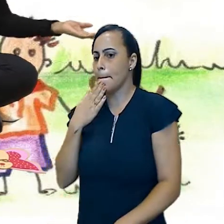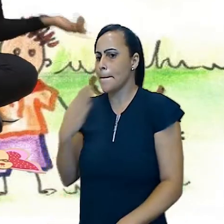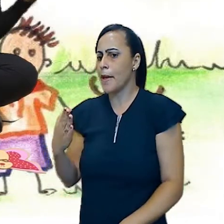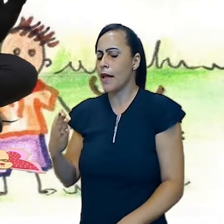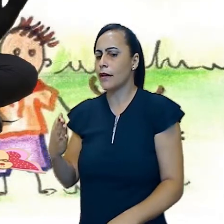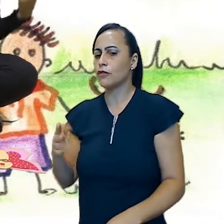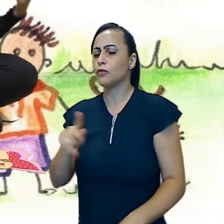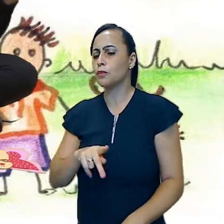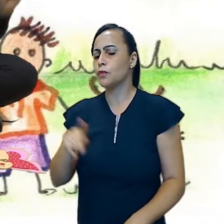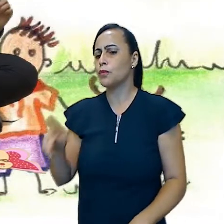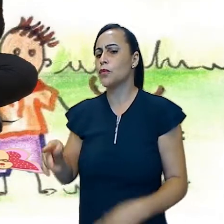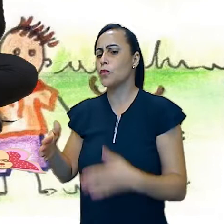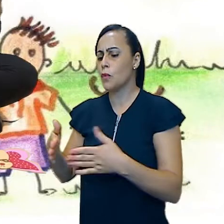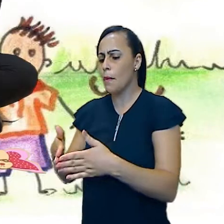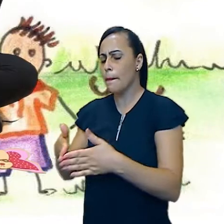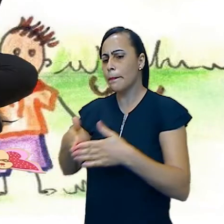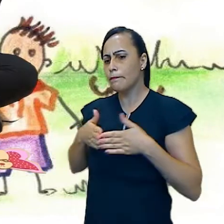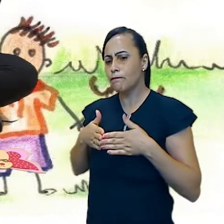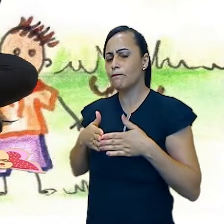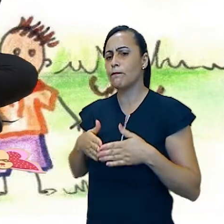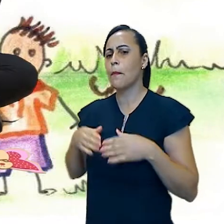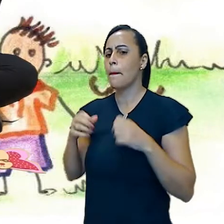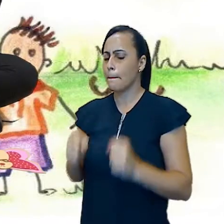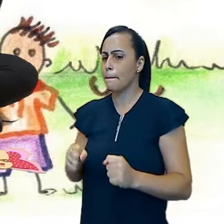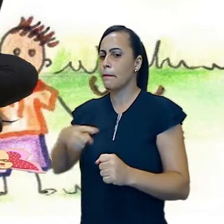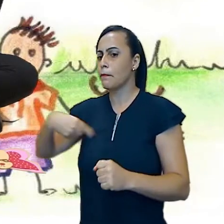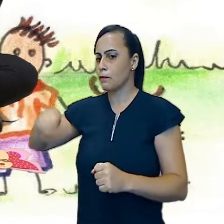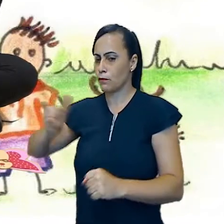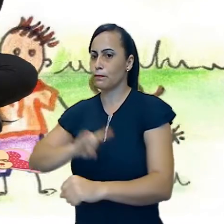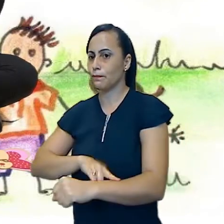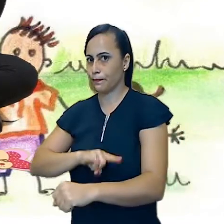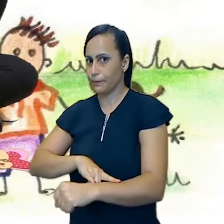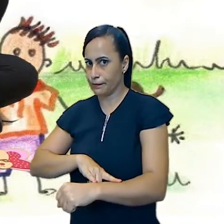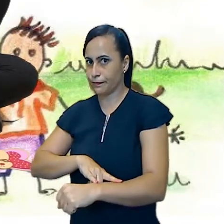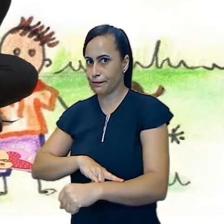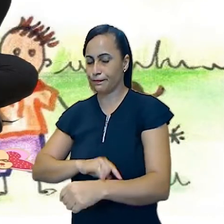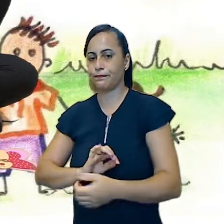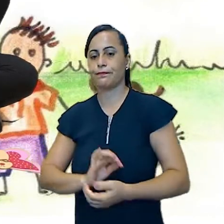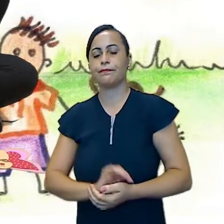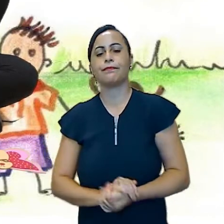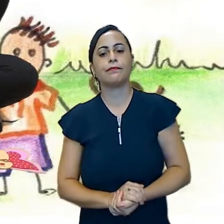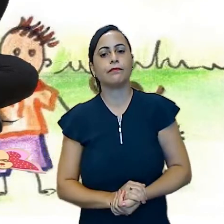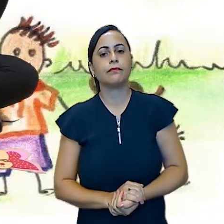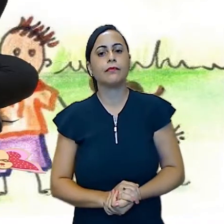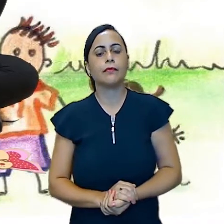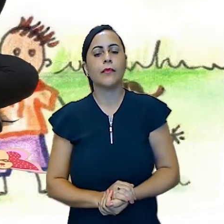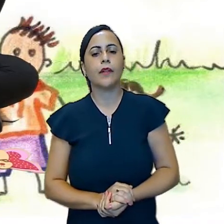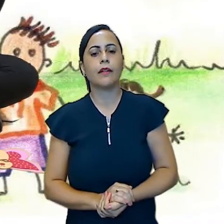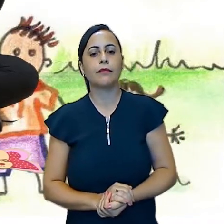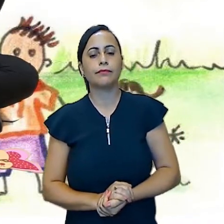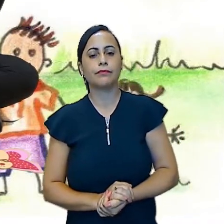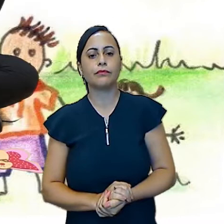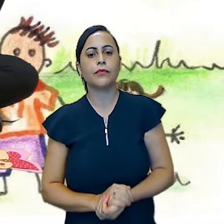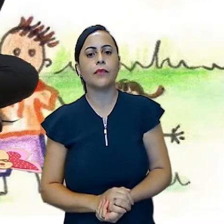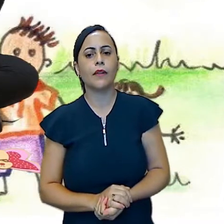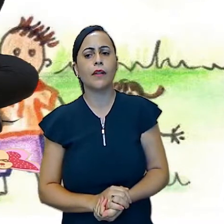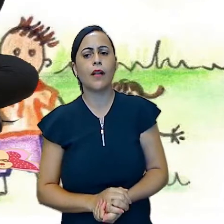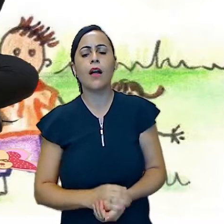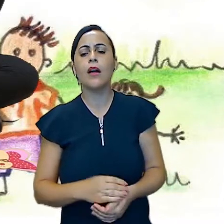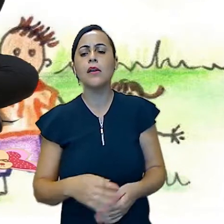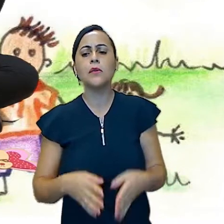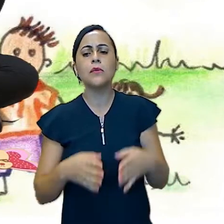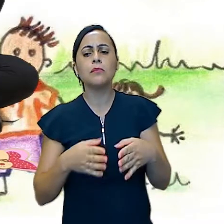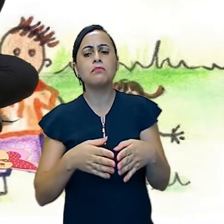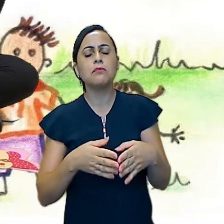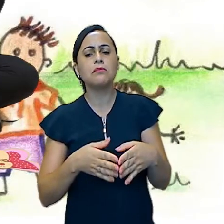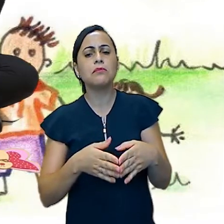favor, eu posso ir ao banheiro? Isso mesmo. Com licença. Nós usamos com